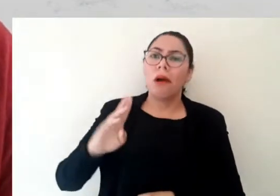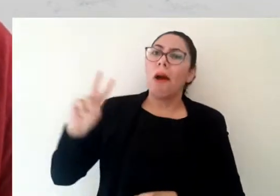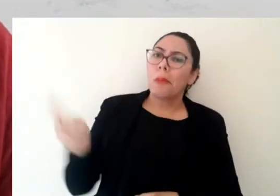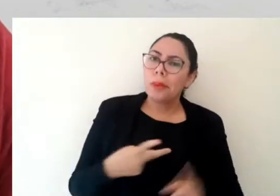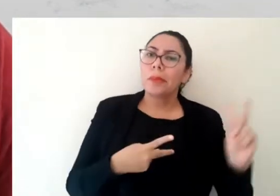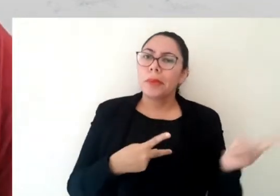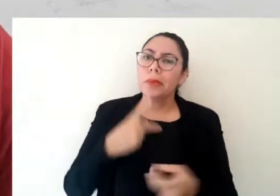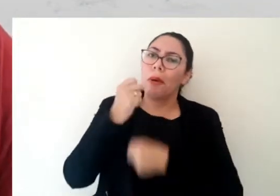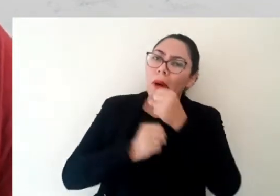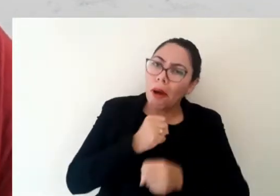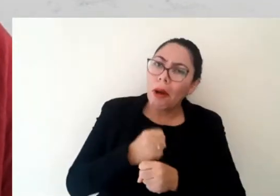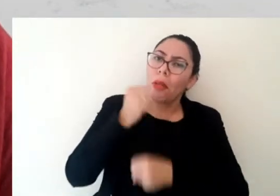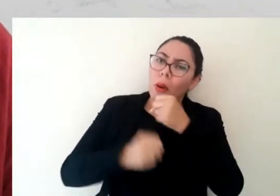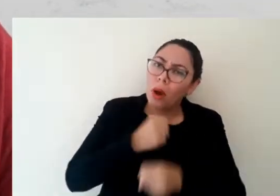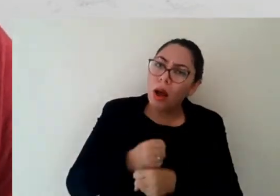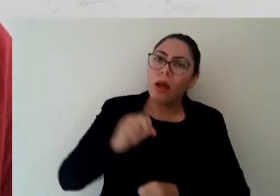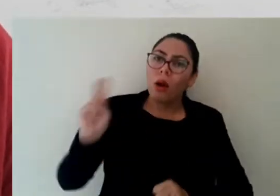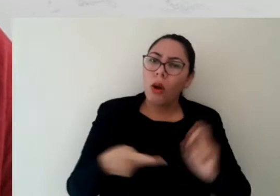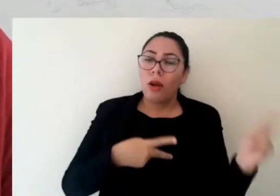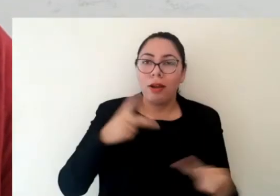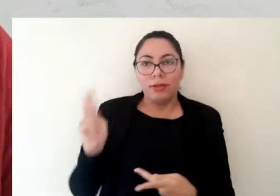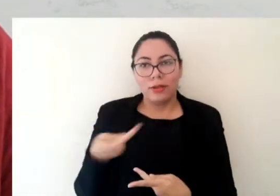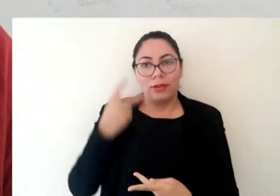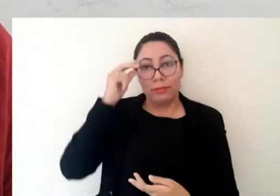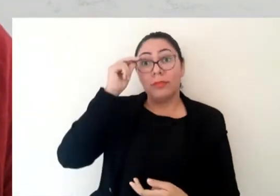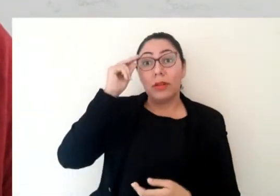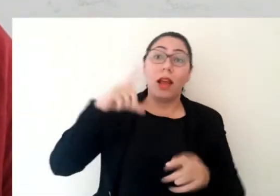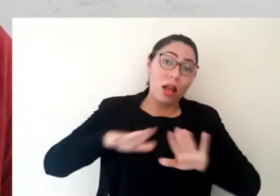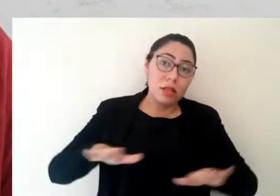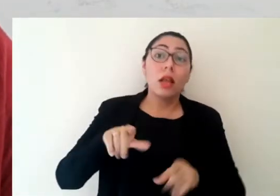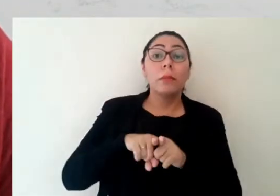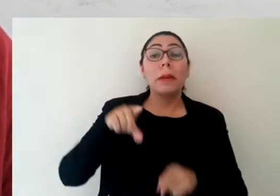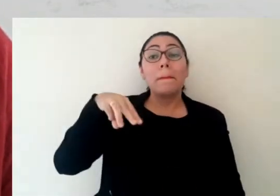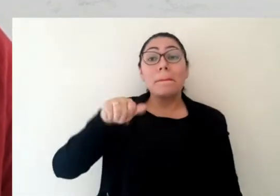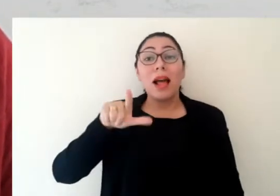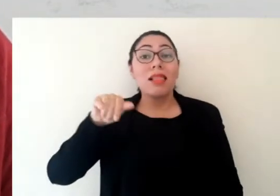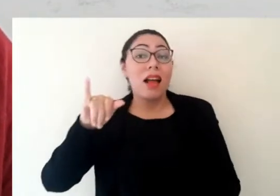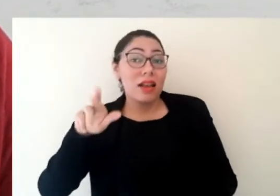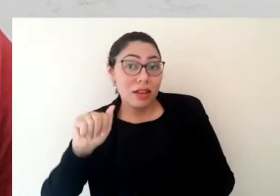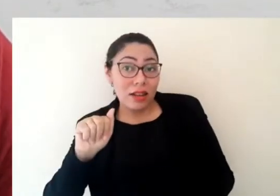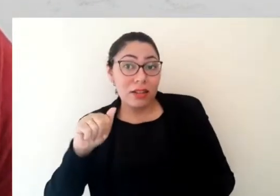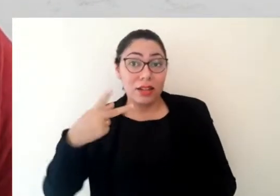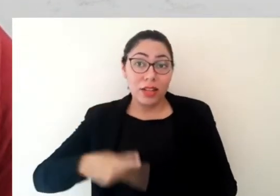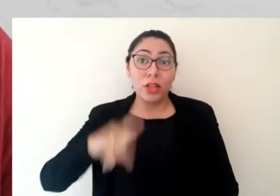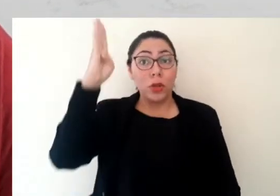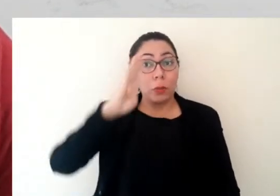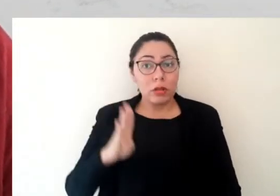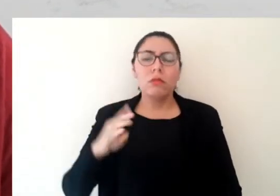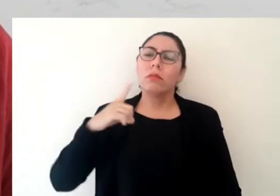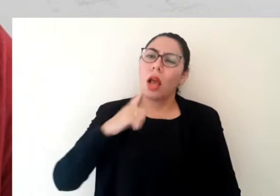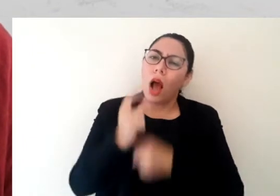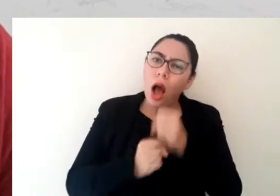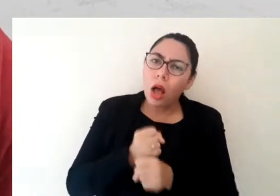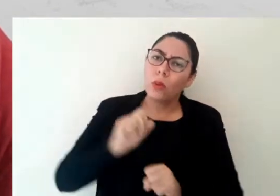já que todos os anos a gente tem caso de dengue. Posso falar que a malária é uma doença endêmica aqui no Brasil, já que todo